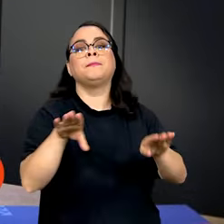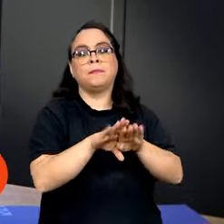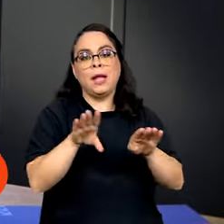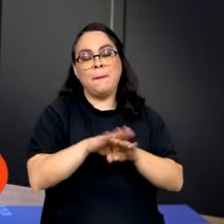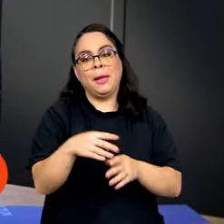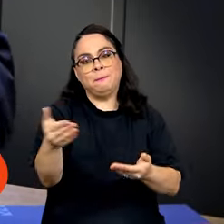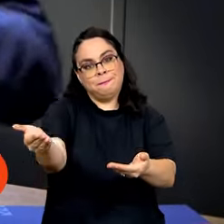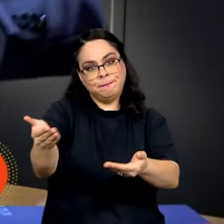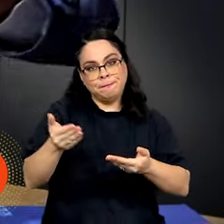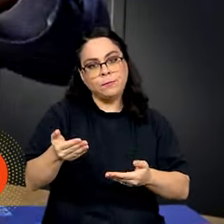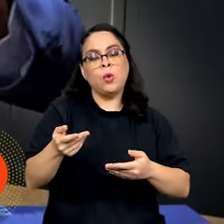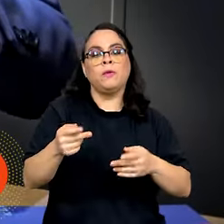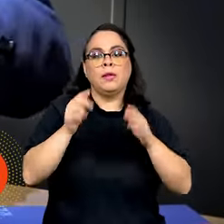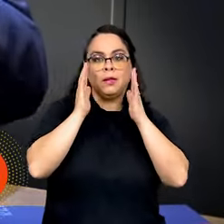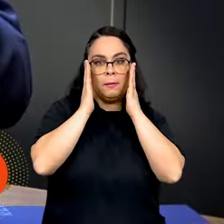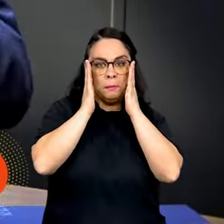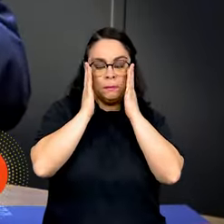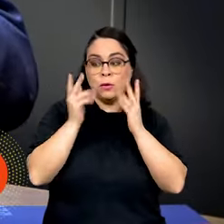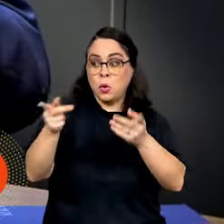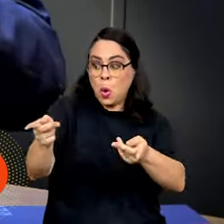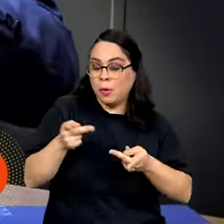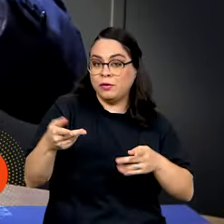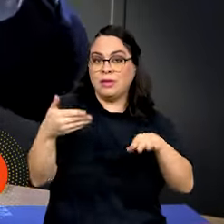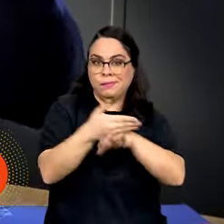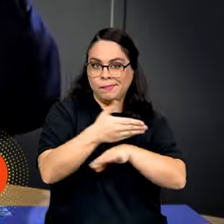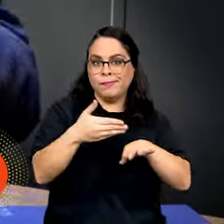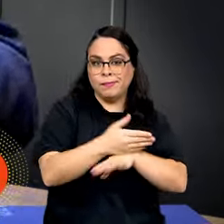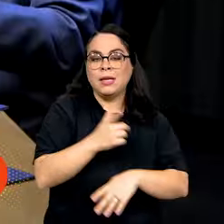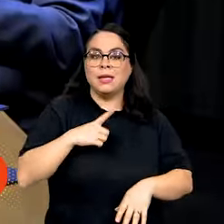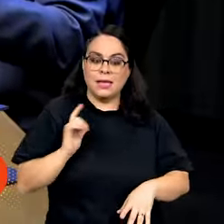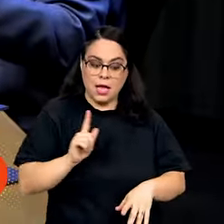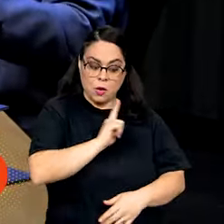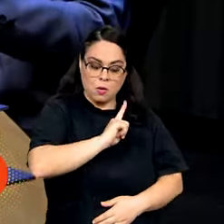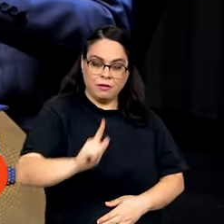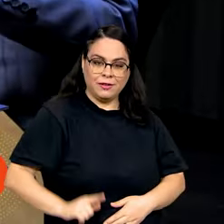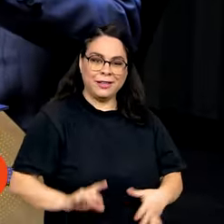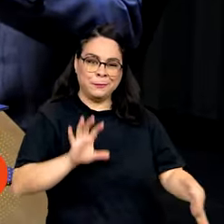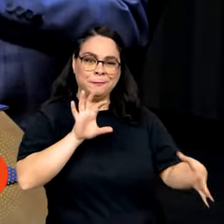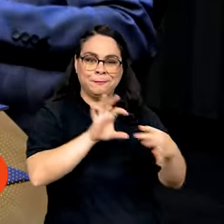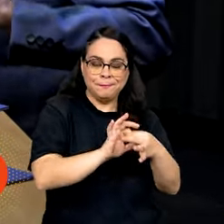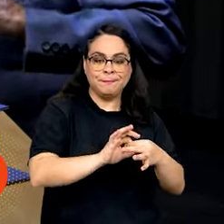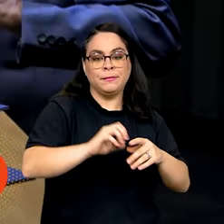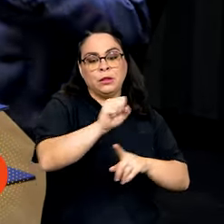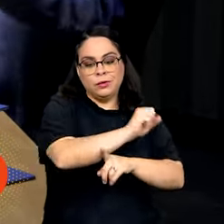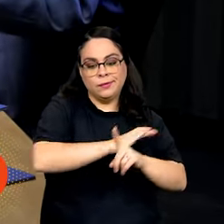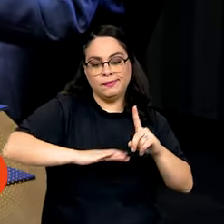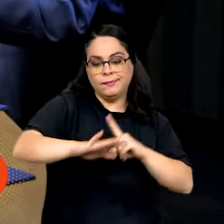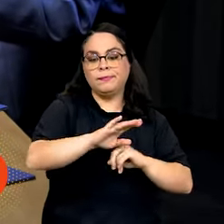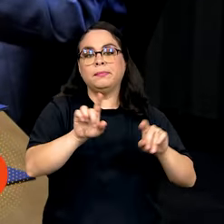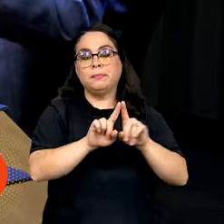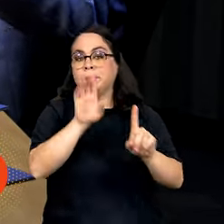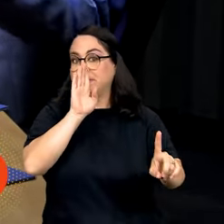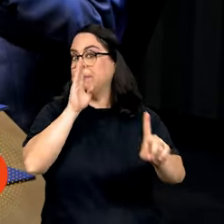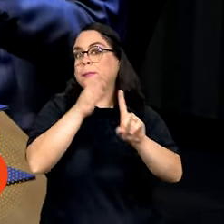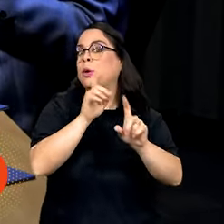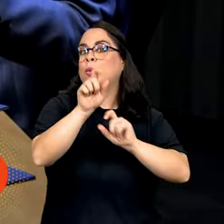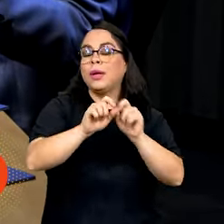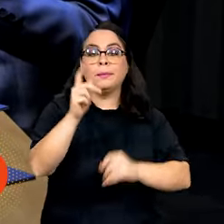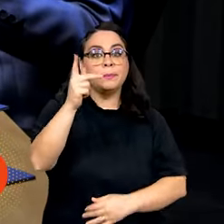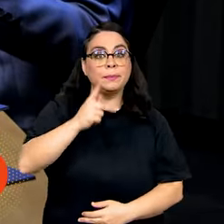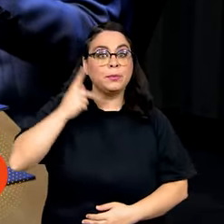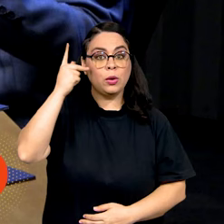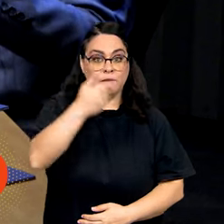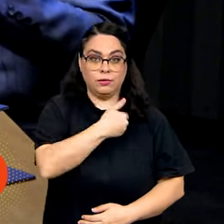deverá ser chamado integrar os níveis de governo integrar a sociedade mas principalmente